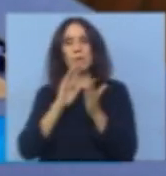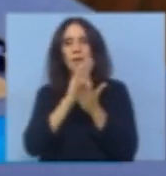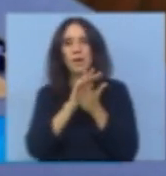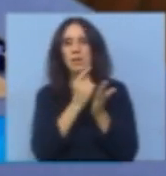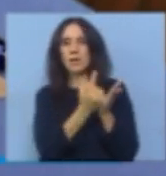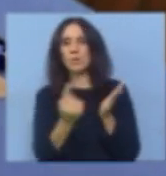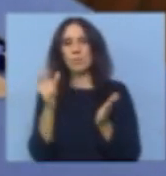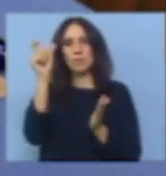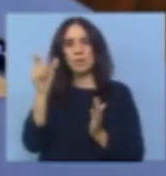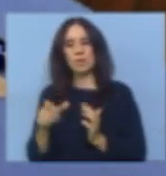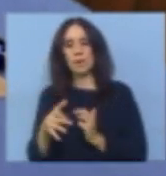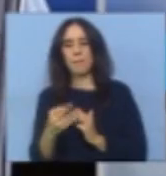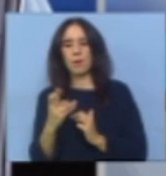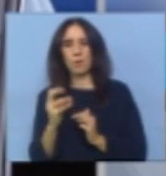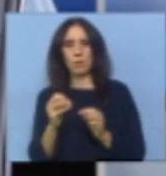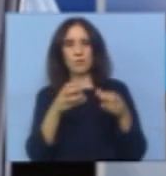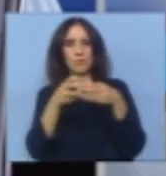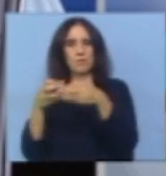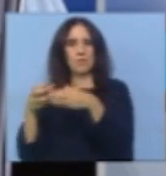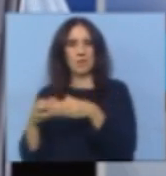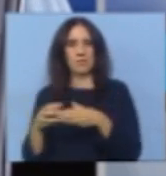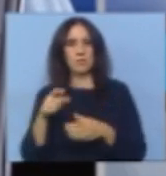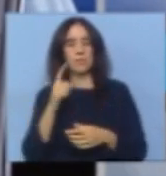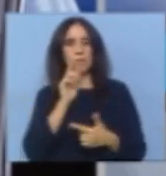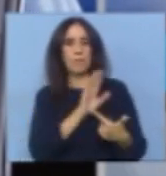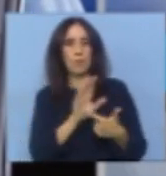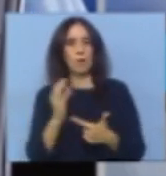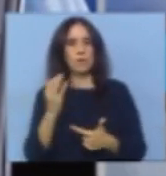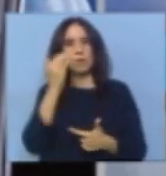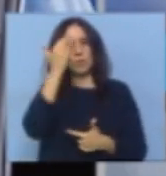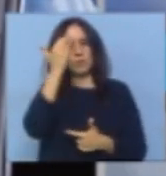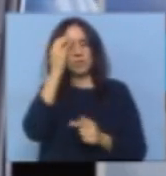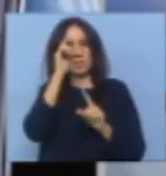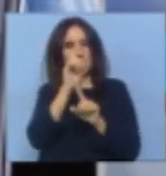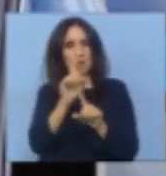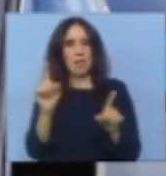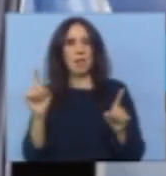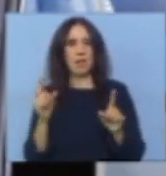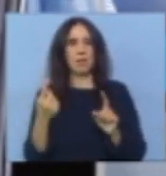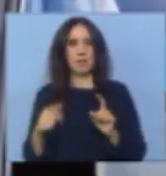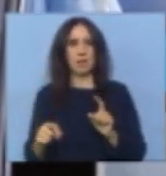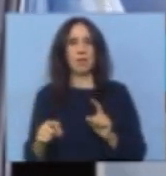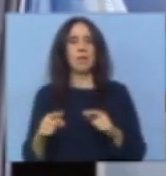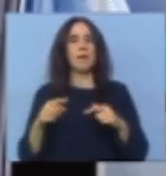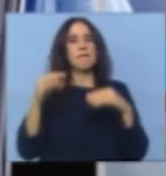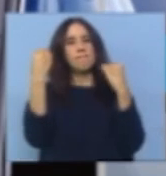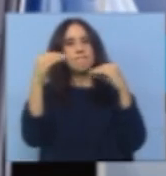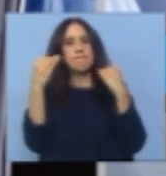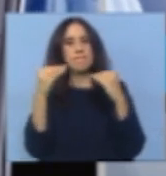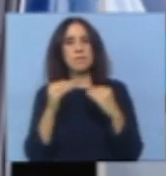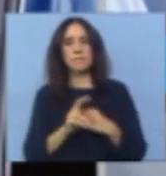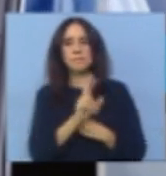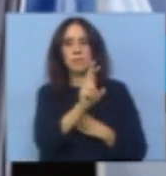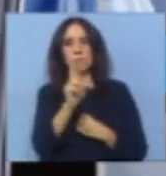Paulo às suas comunidades. Eles mostram exatamente esta consciência. A pregação, a atividade